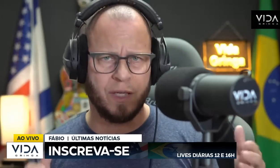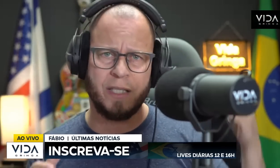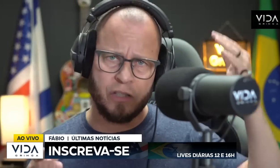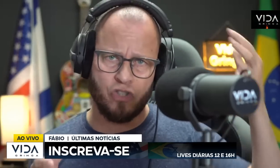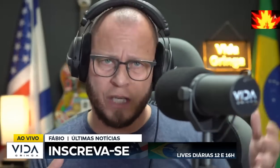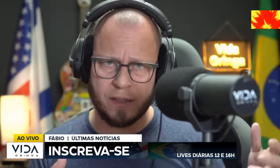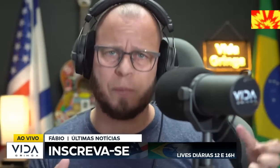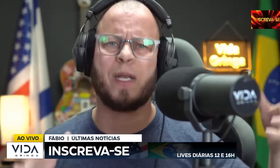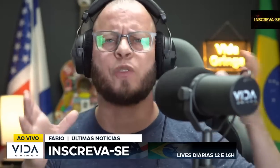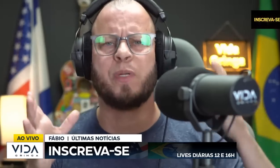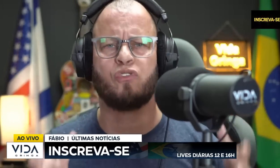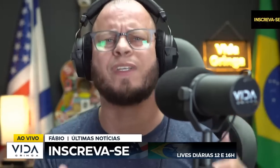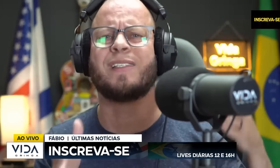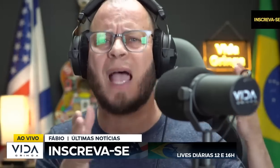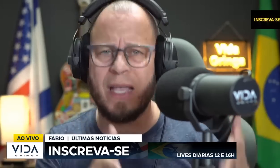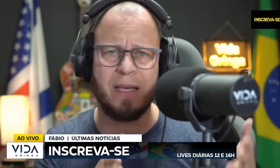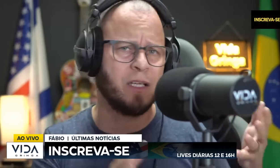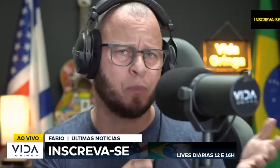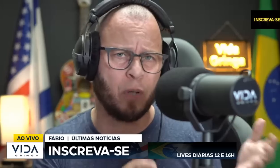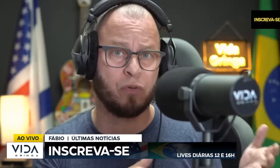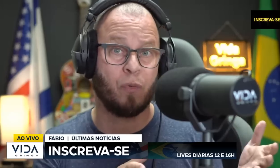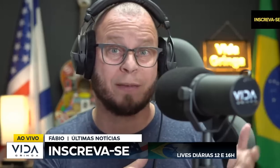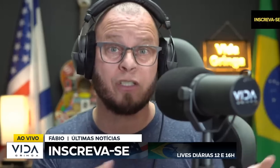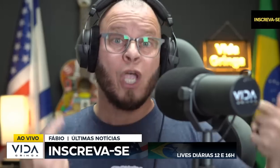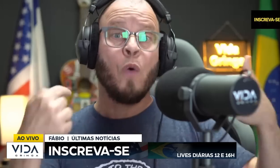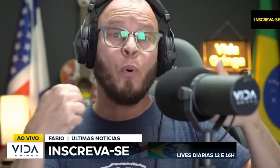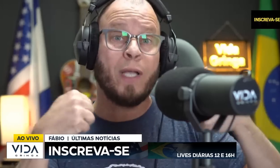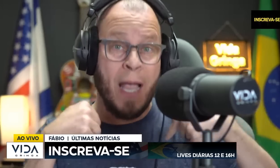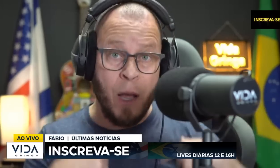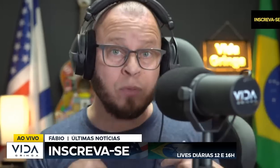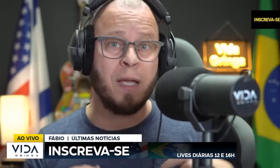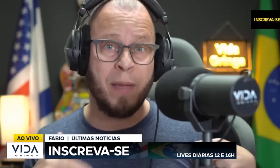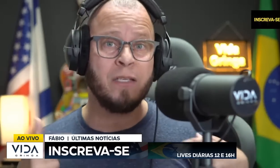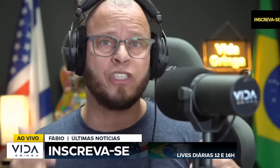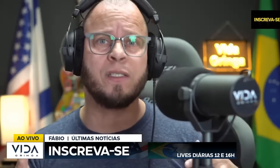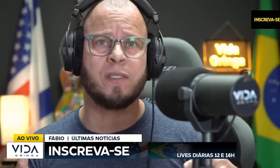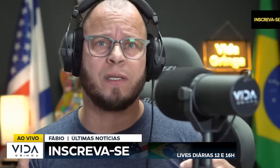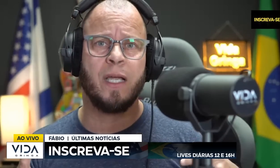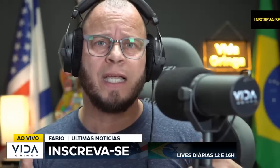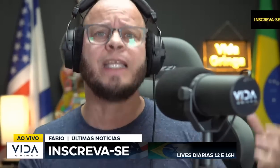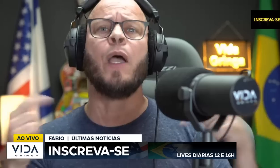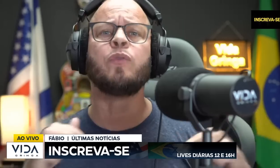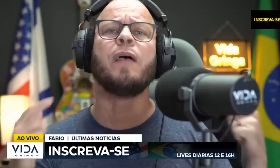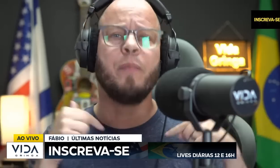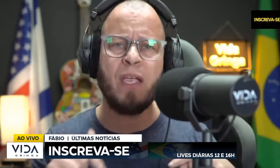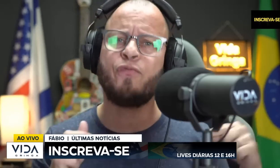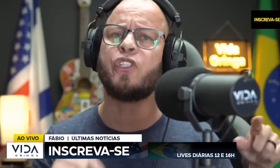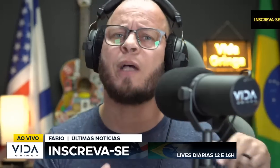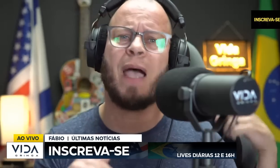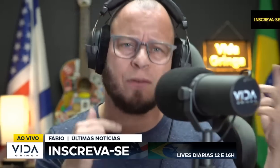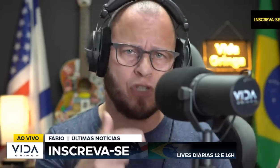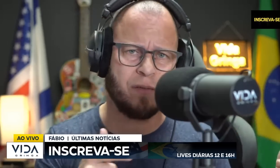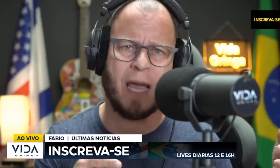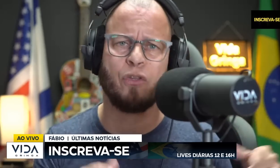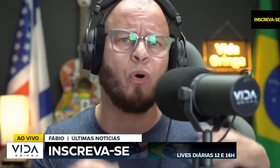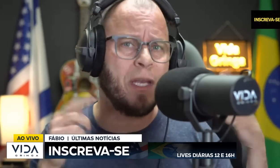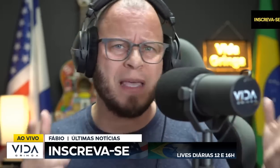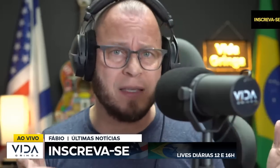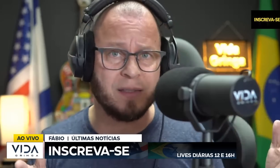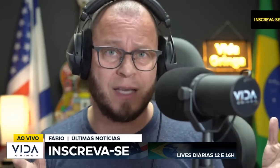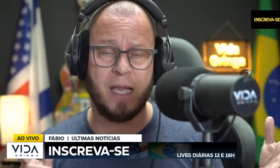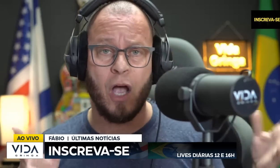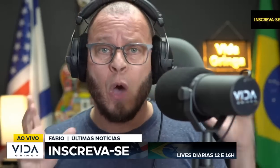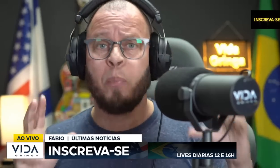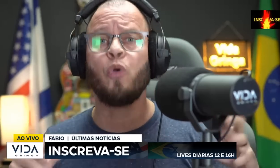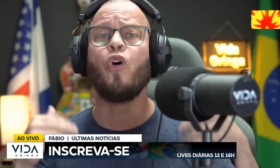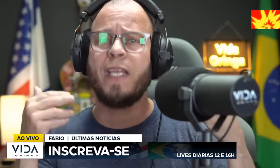o otani disse para as pessoas saírem nas portas de quartéis porque eu também disse e eu também fui chamado de traidor